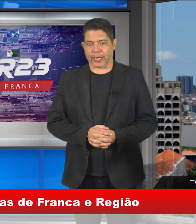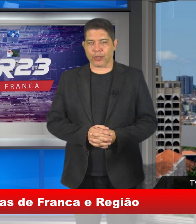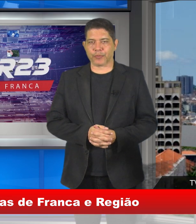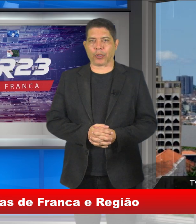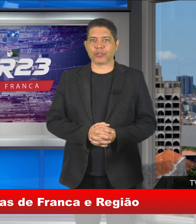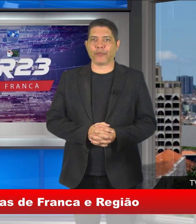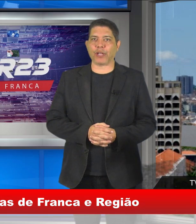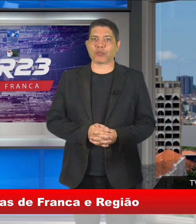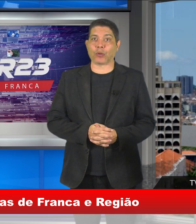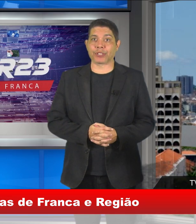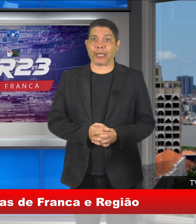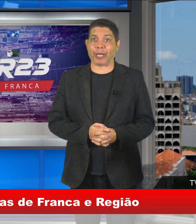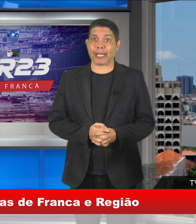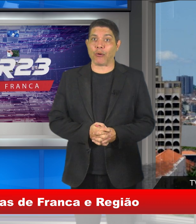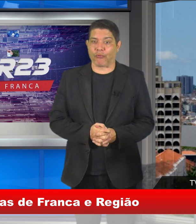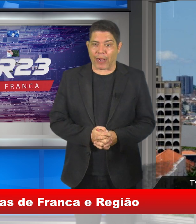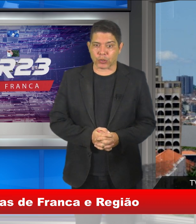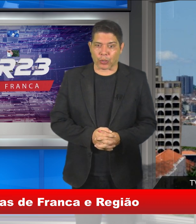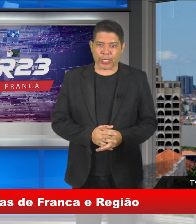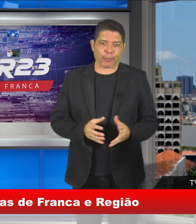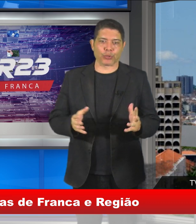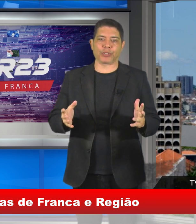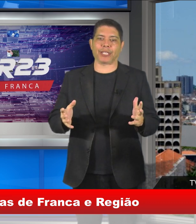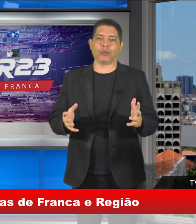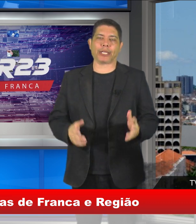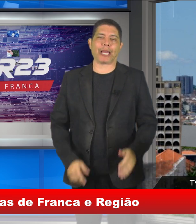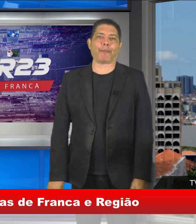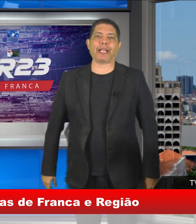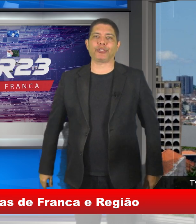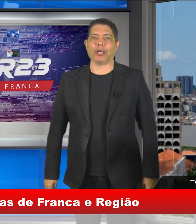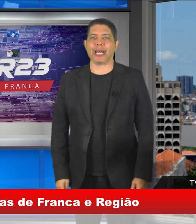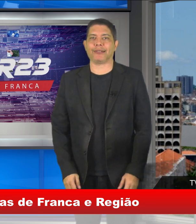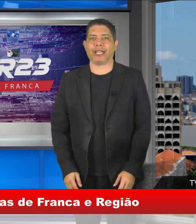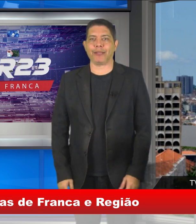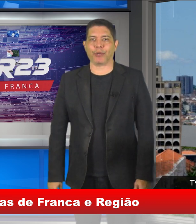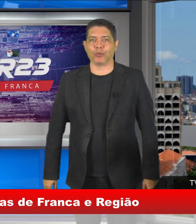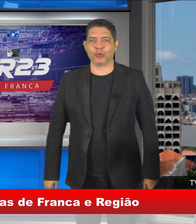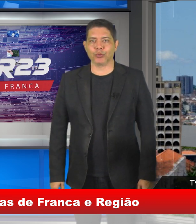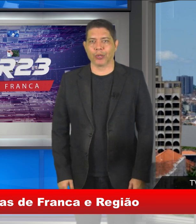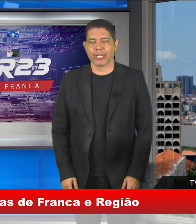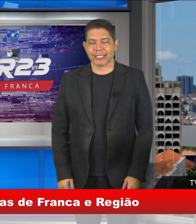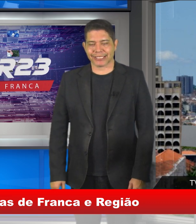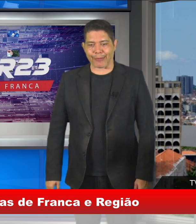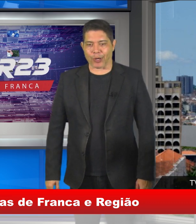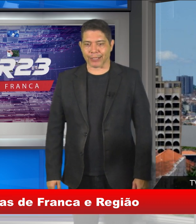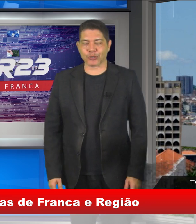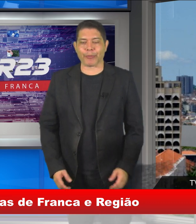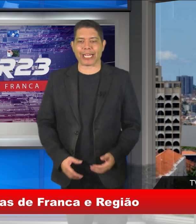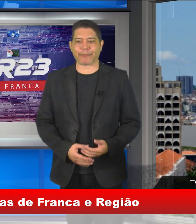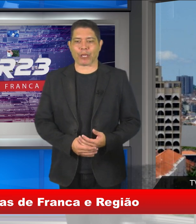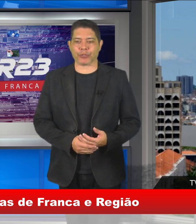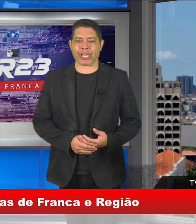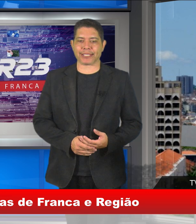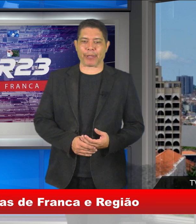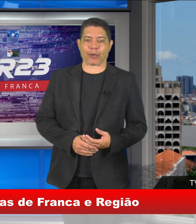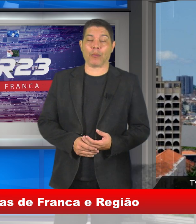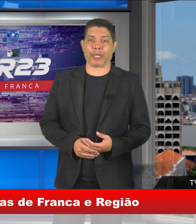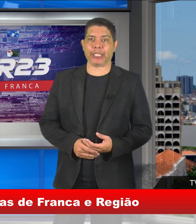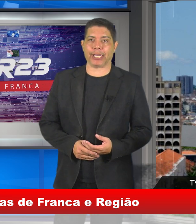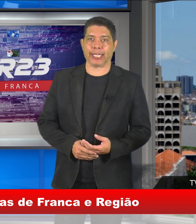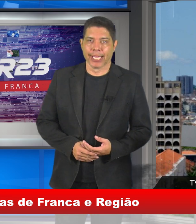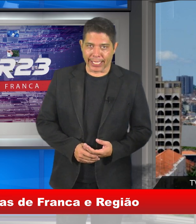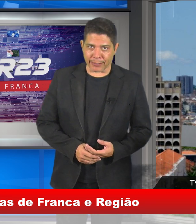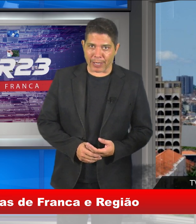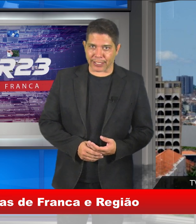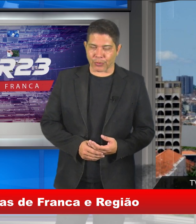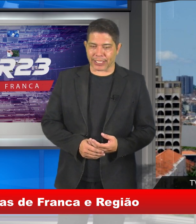É isso aí, opções no finalzão de semana não faltam, né, para o torcedor que é apaixonado aí pelo mundo da bola. Muito obrigado pela audiência, pela